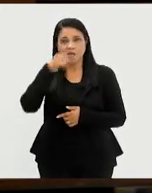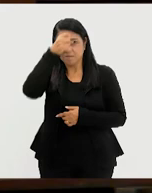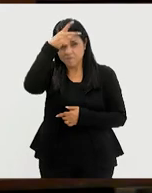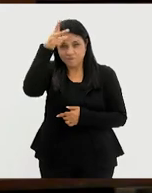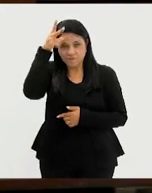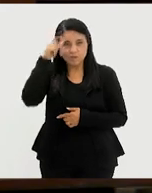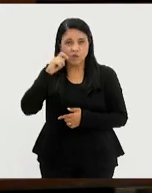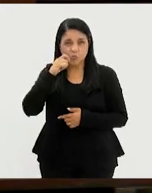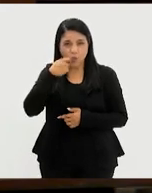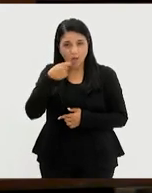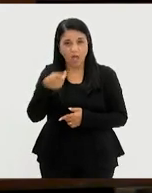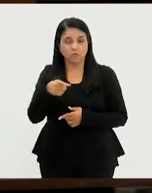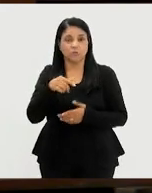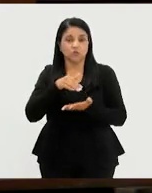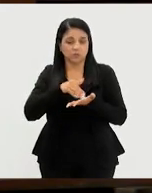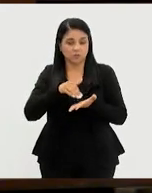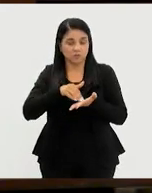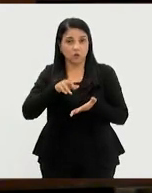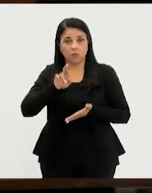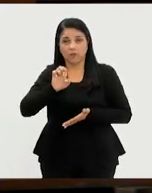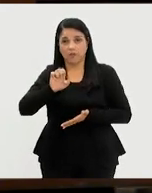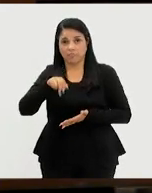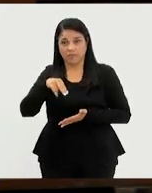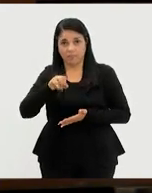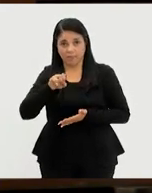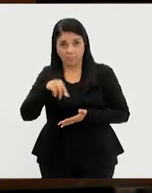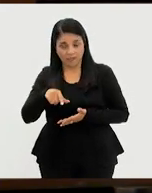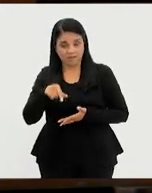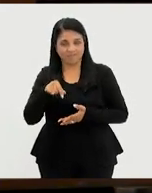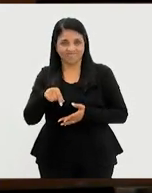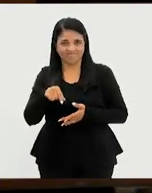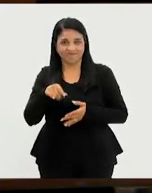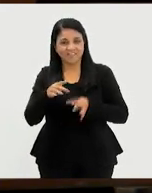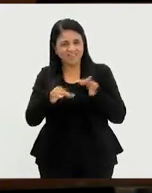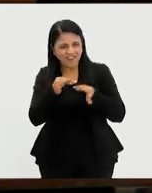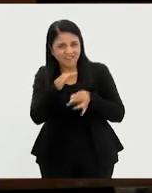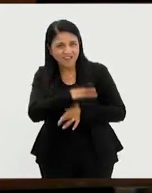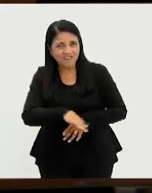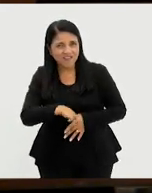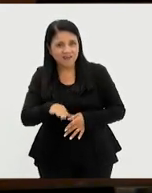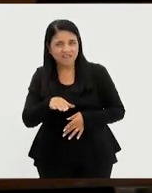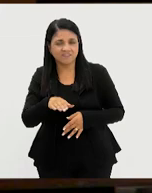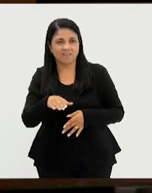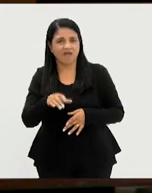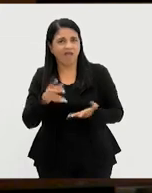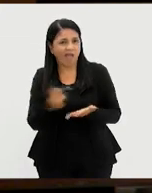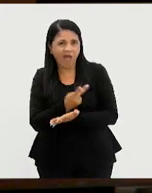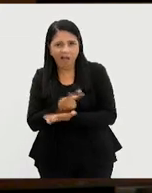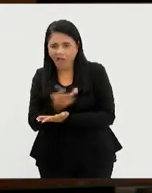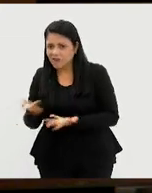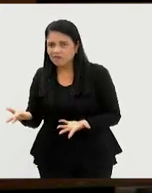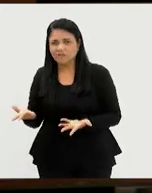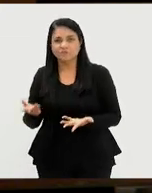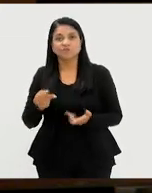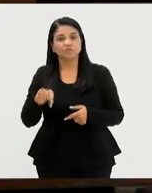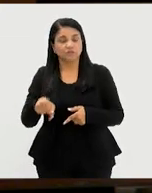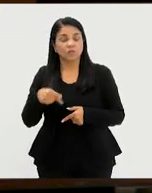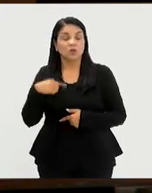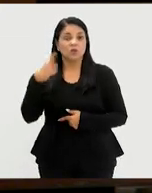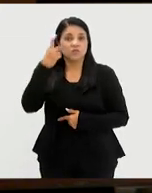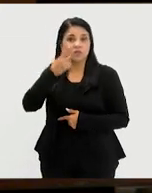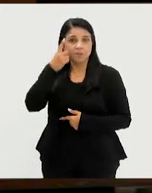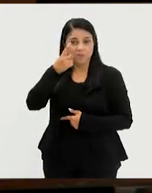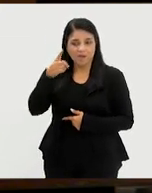tratam as crianças da cidade do Rio de Janeiro agora o Renan Ferreirinha que foi deputado aqui com a gente tem um